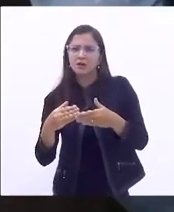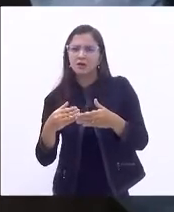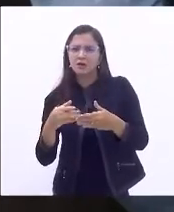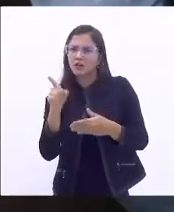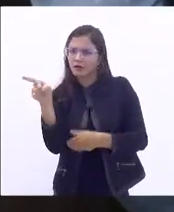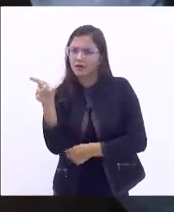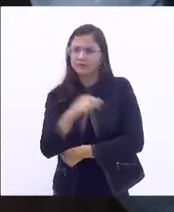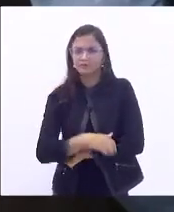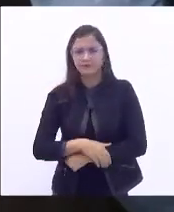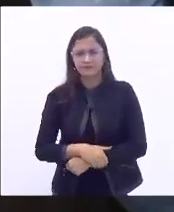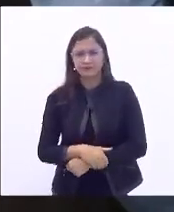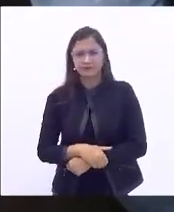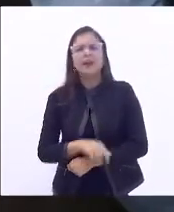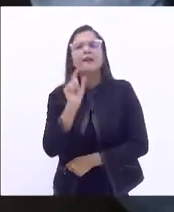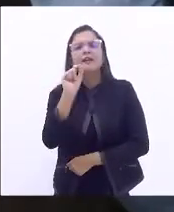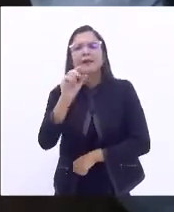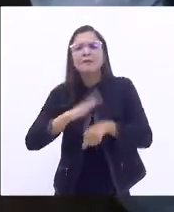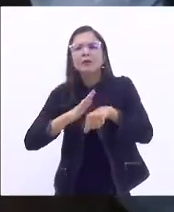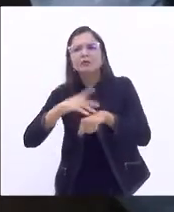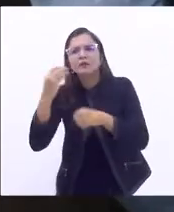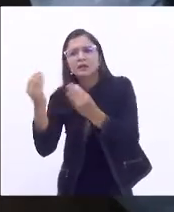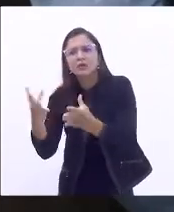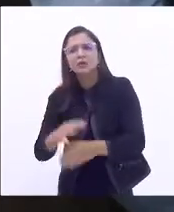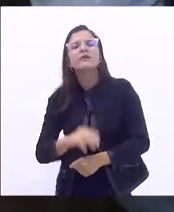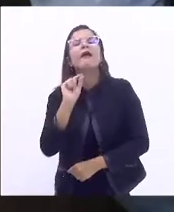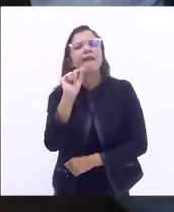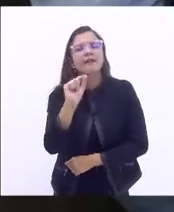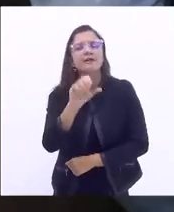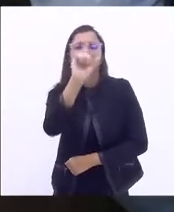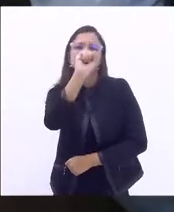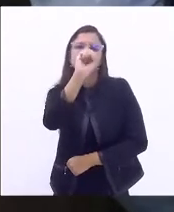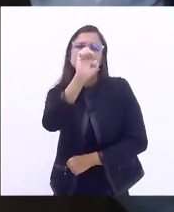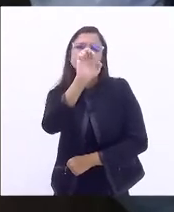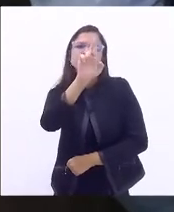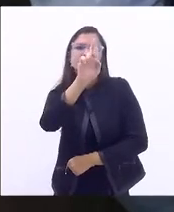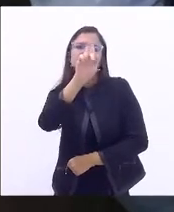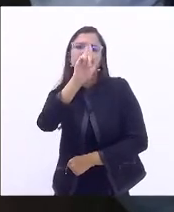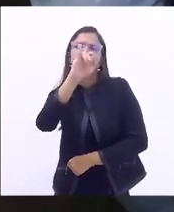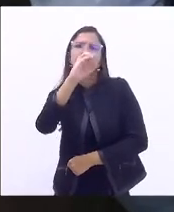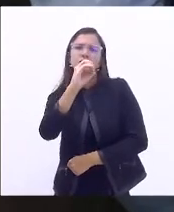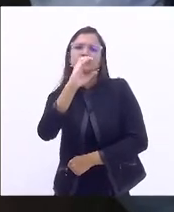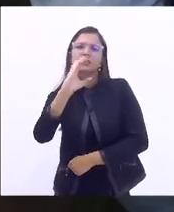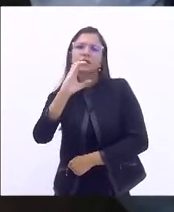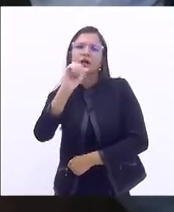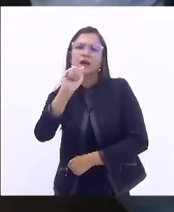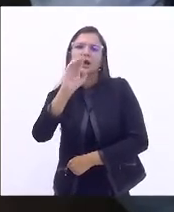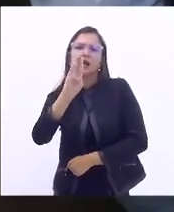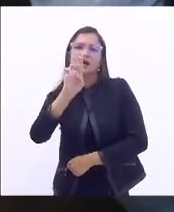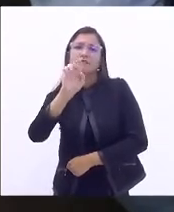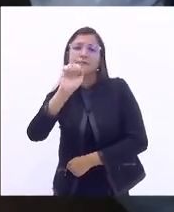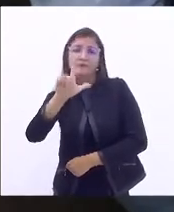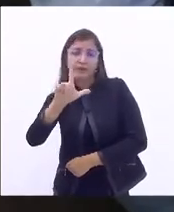ThyssenKrupp? Sabe quem deu? Foi o governador Sérgio Cabral. Um ato isolado dele. Ele,